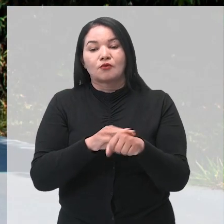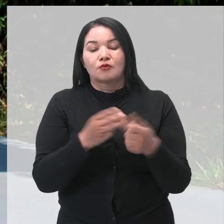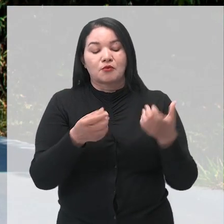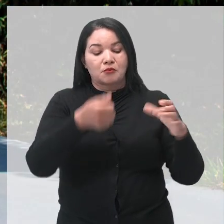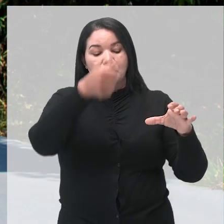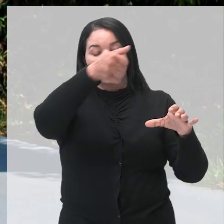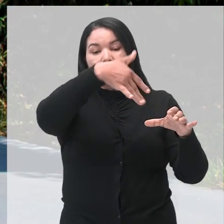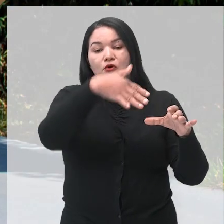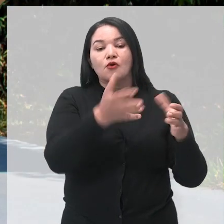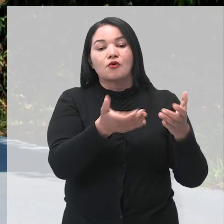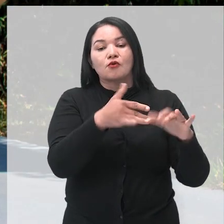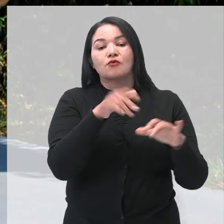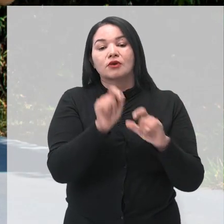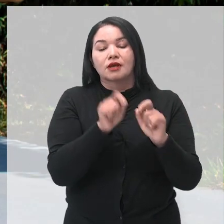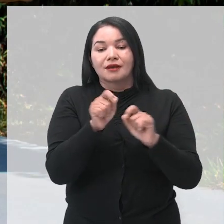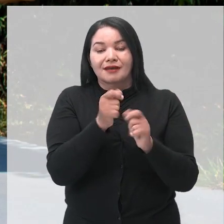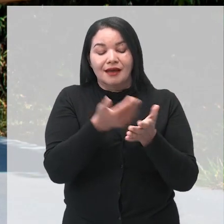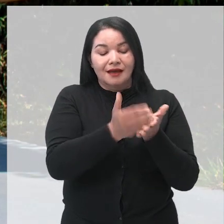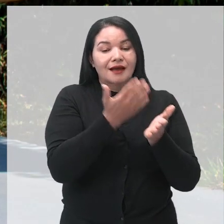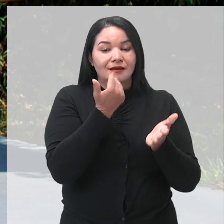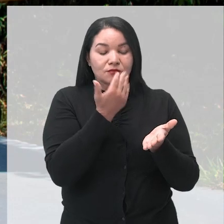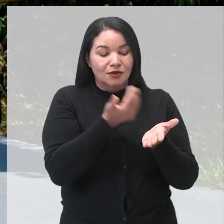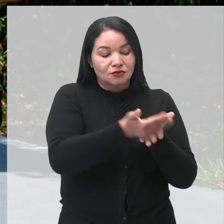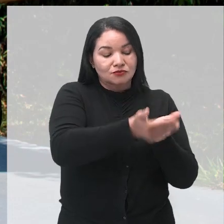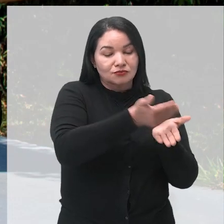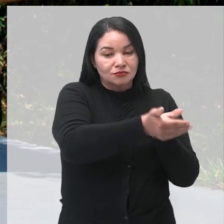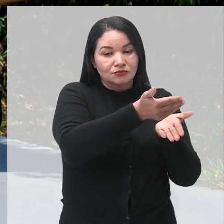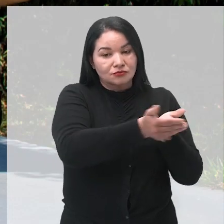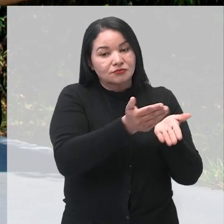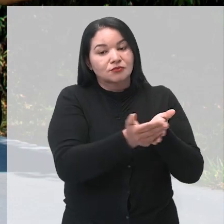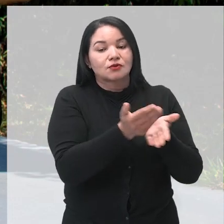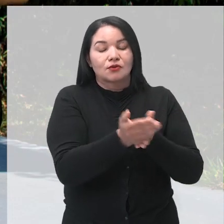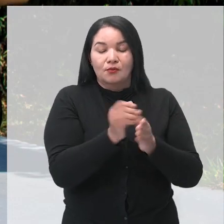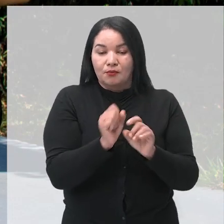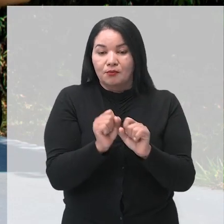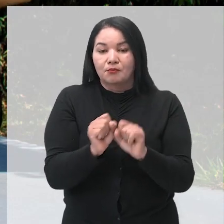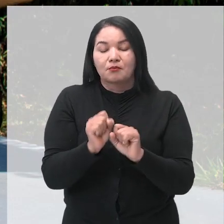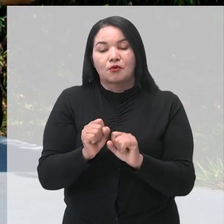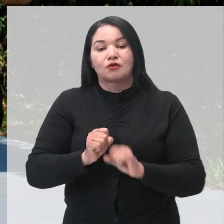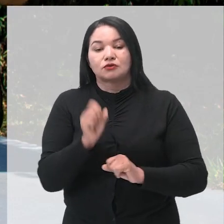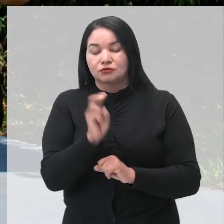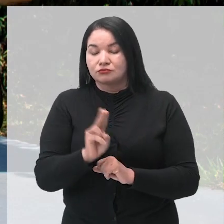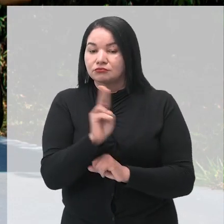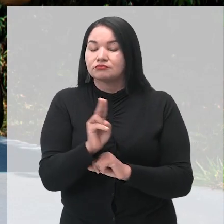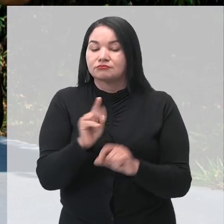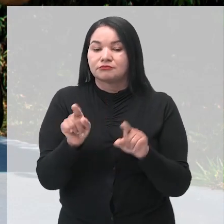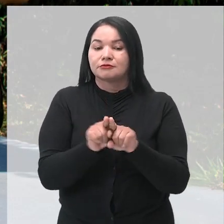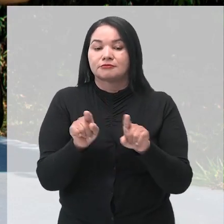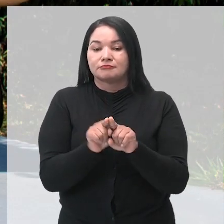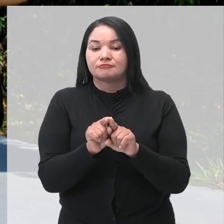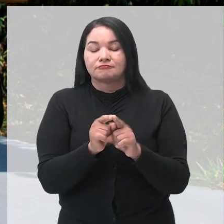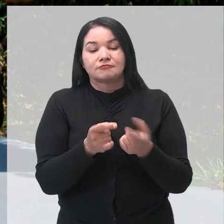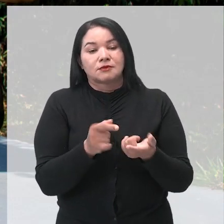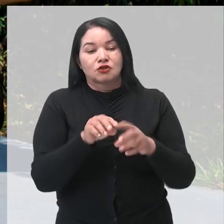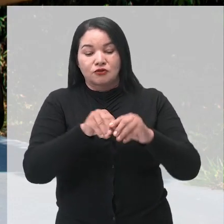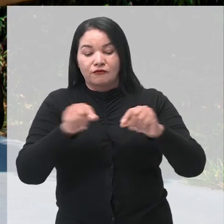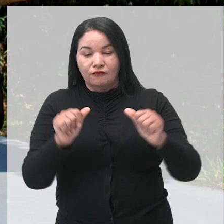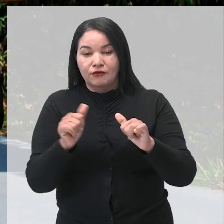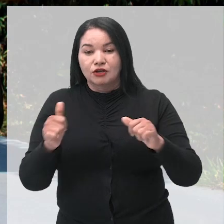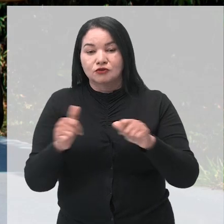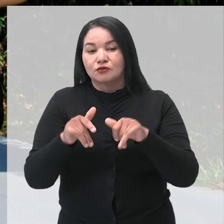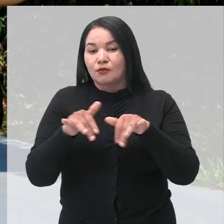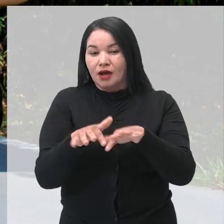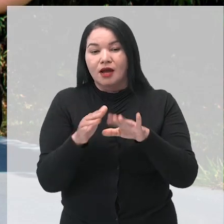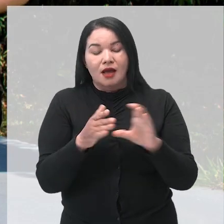O coletor marrom serve para receber resíduos alimentícios, então restos de alimentos, né, é a coletora que recebe